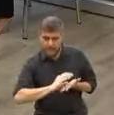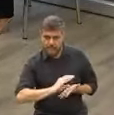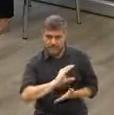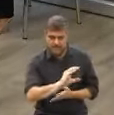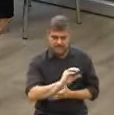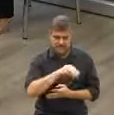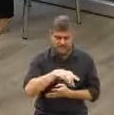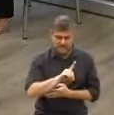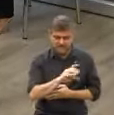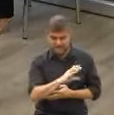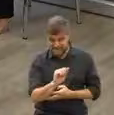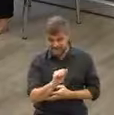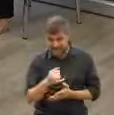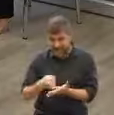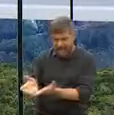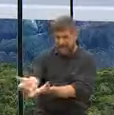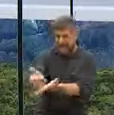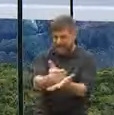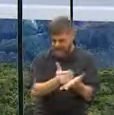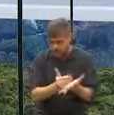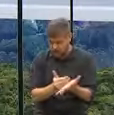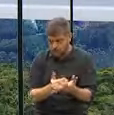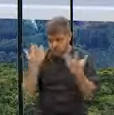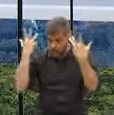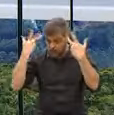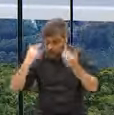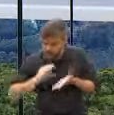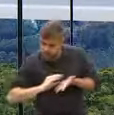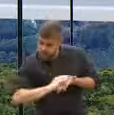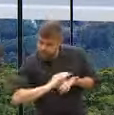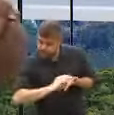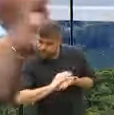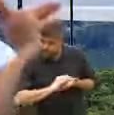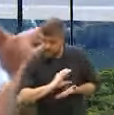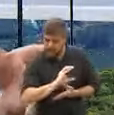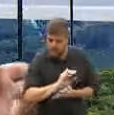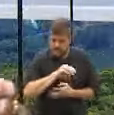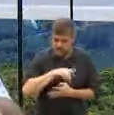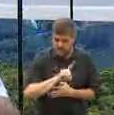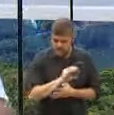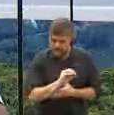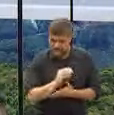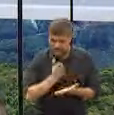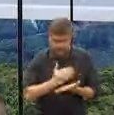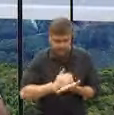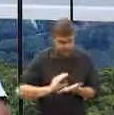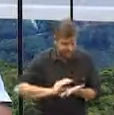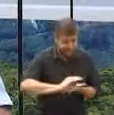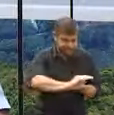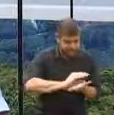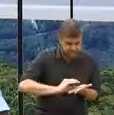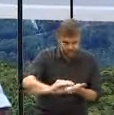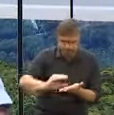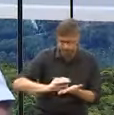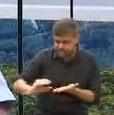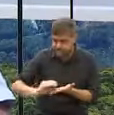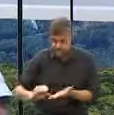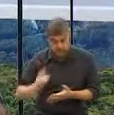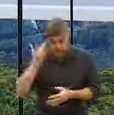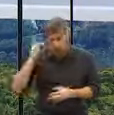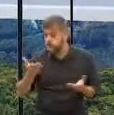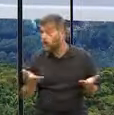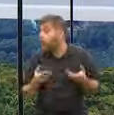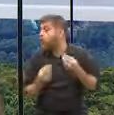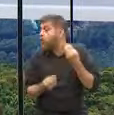CMDCA, vai através do CMDCA, que faz a partilha entre as entidades, eu não sei como que é hoje. Então, quer